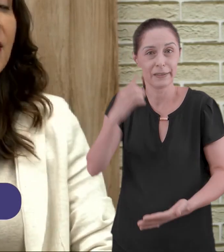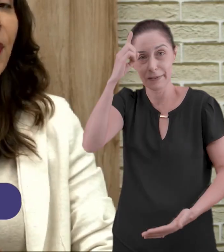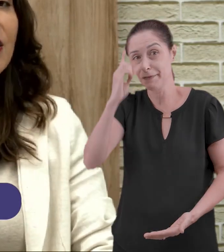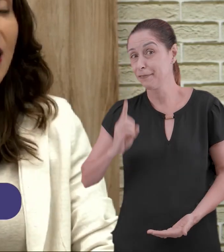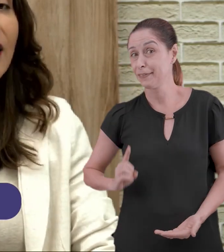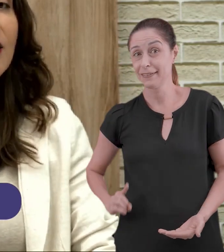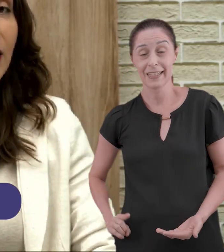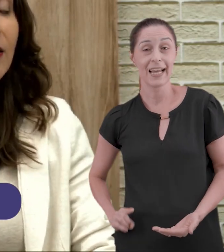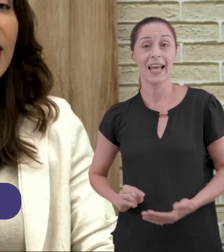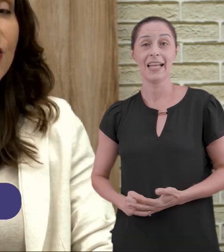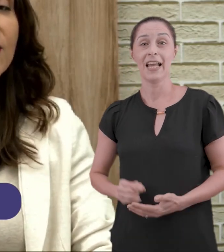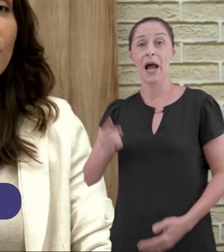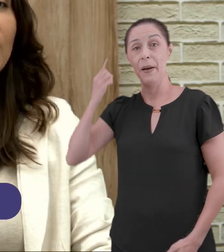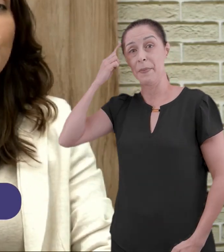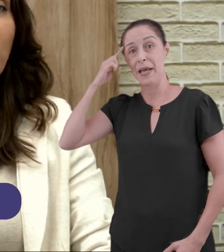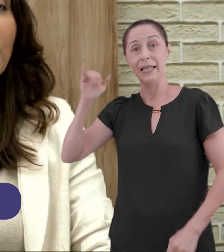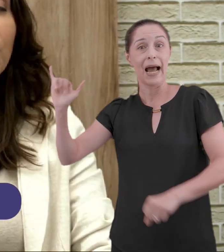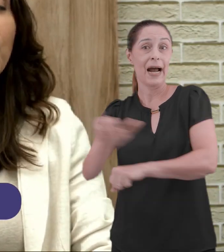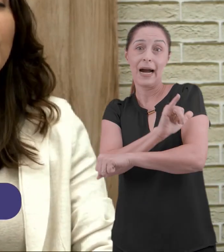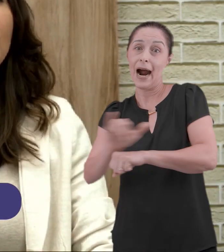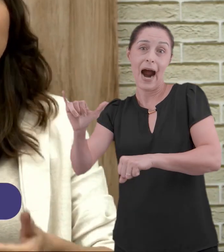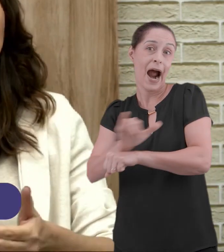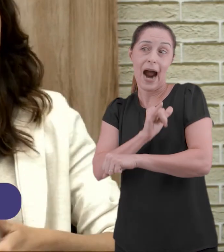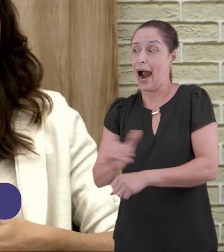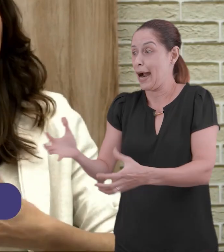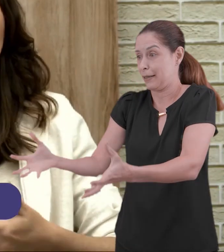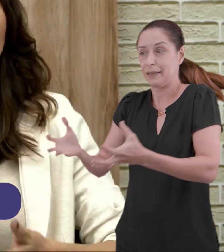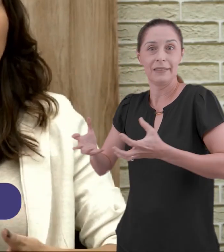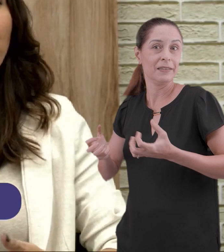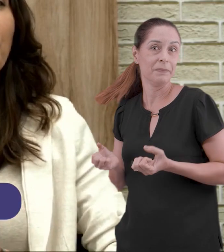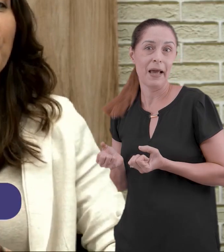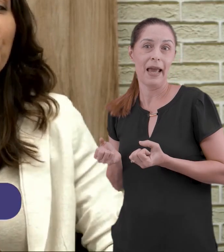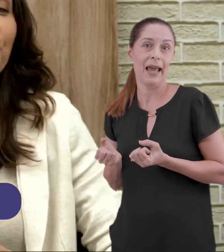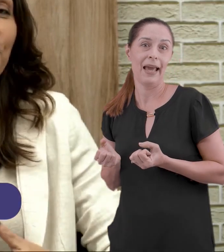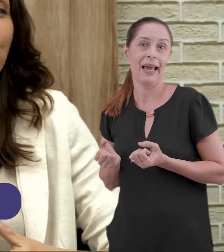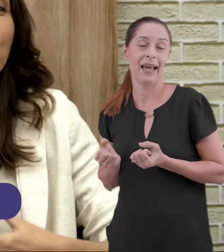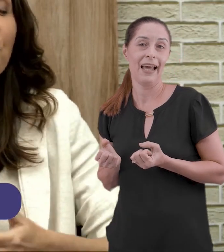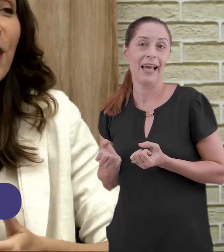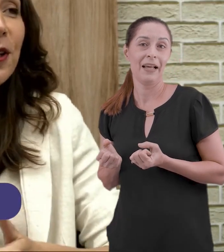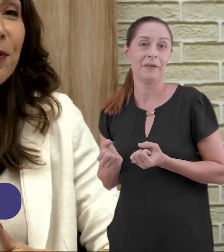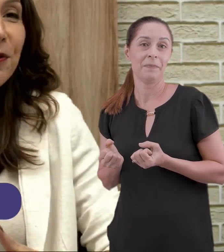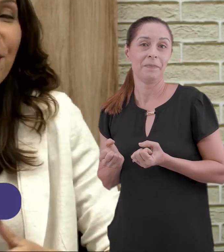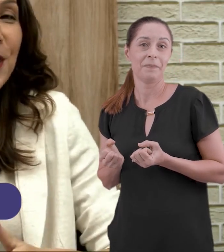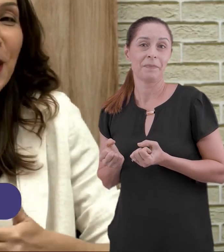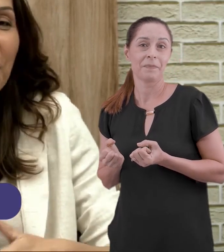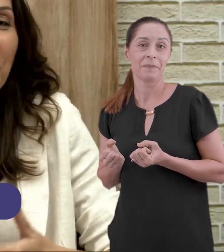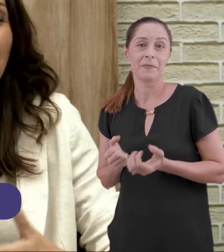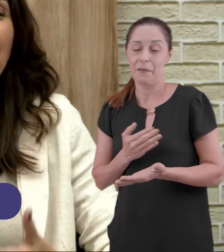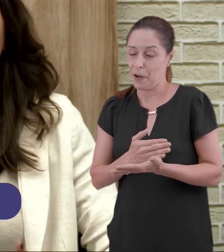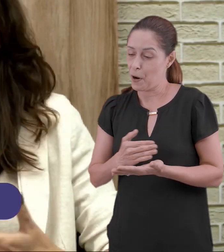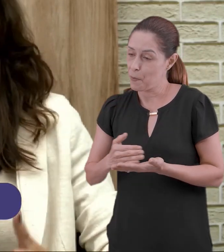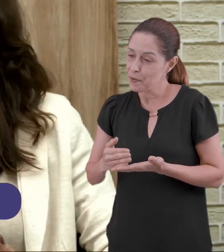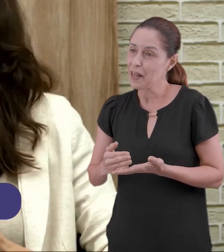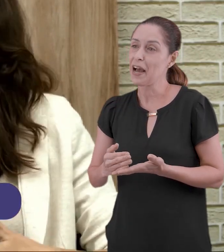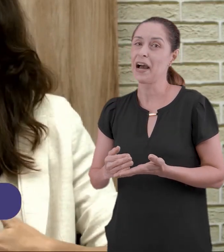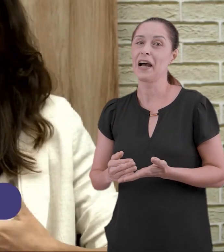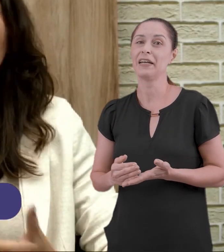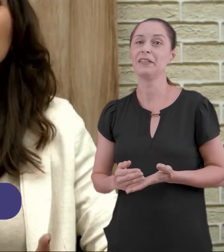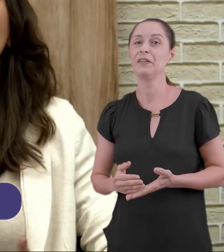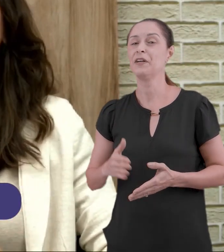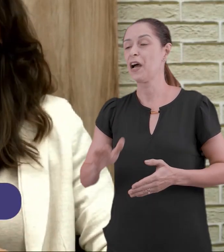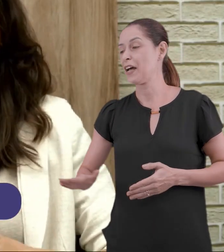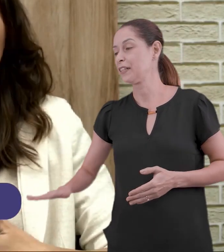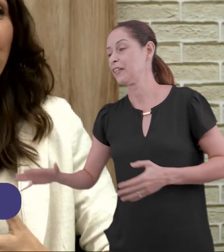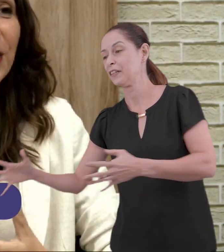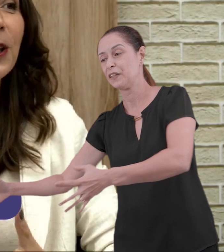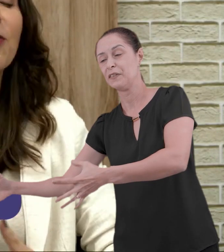deficiência, pensar em estratégias de atendimento, e isso a gente vai fazendo conforme as crianças vão